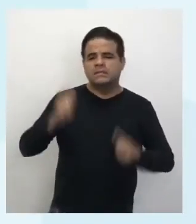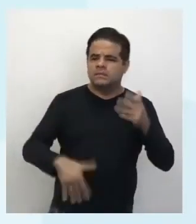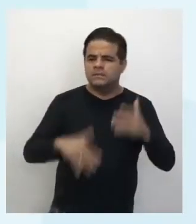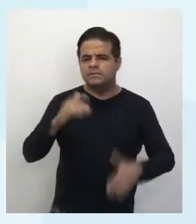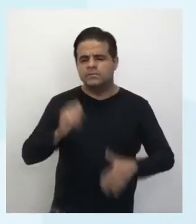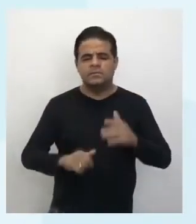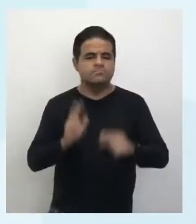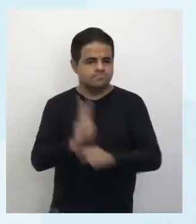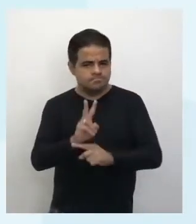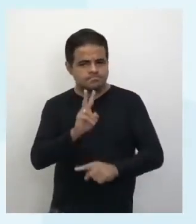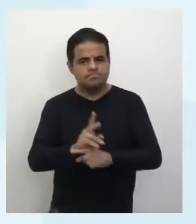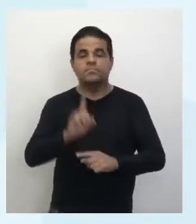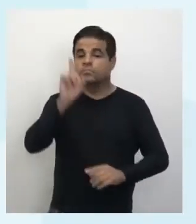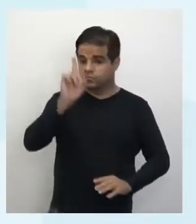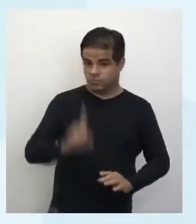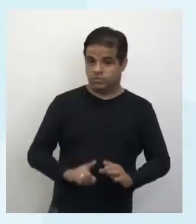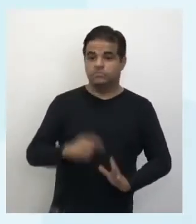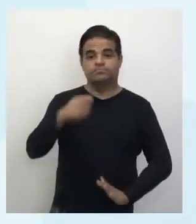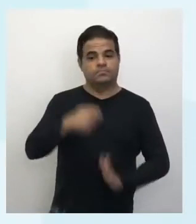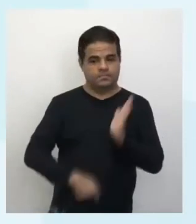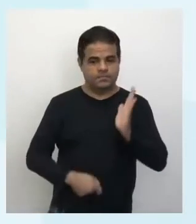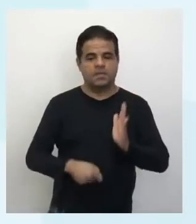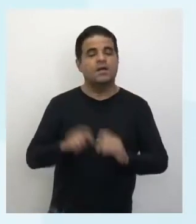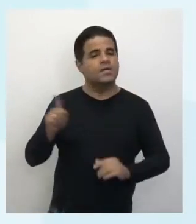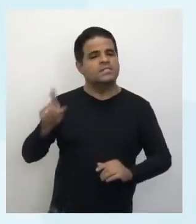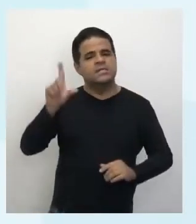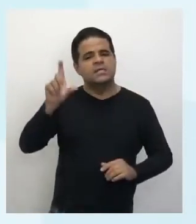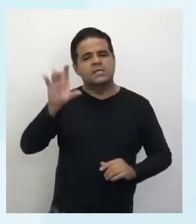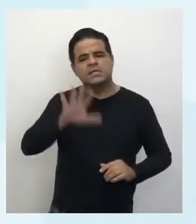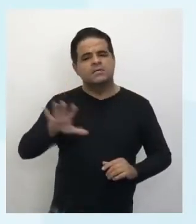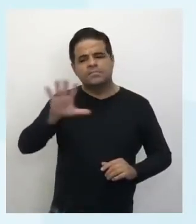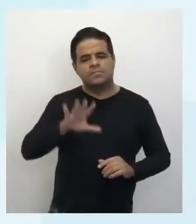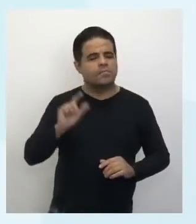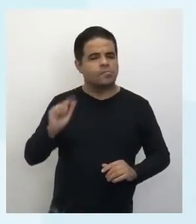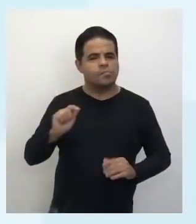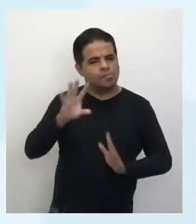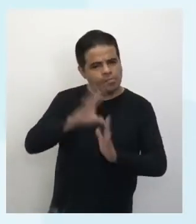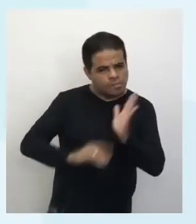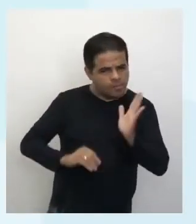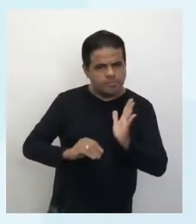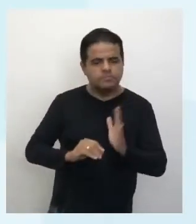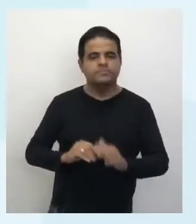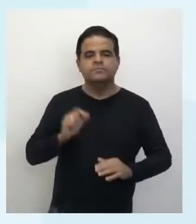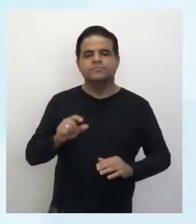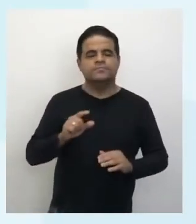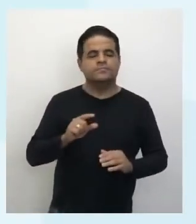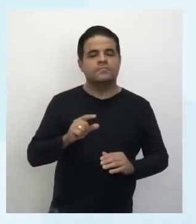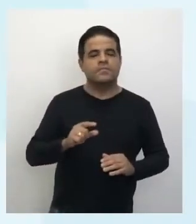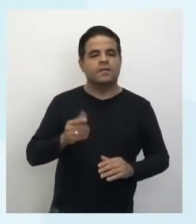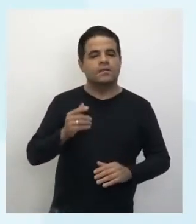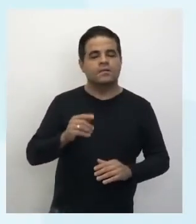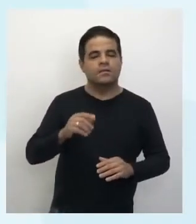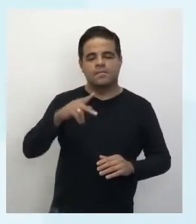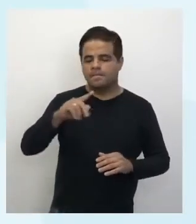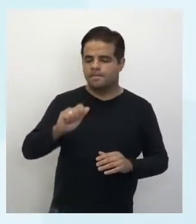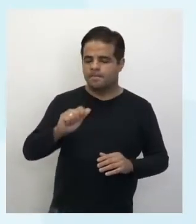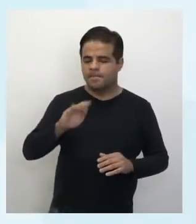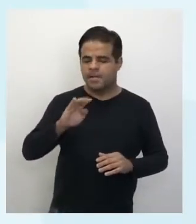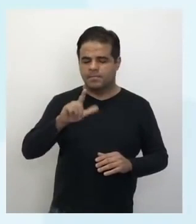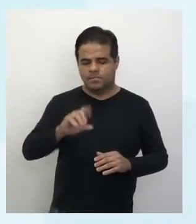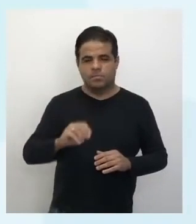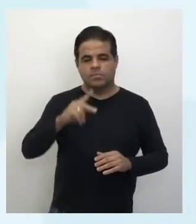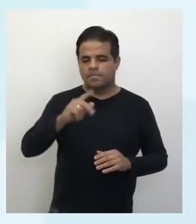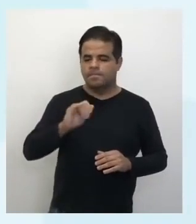os detentores do direito autoral. E essa imagem é uma cópia do Guernica, de Pablo Picasso,